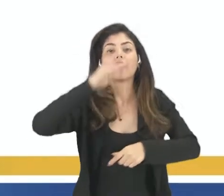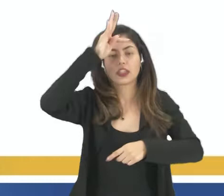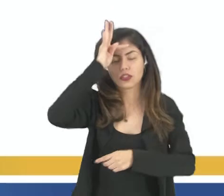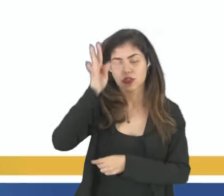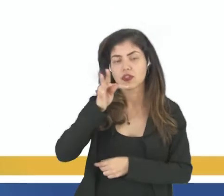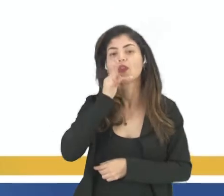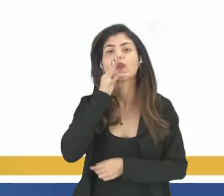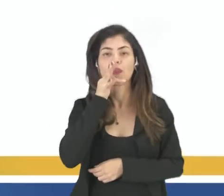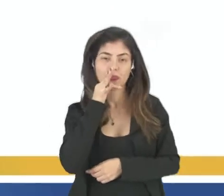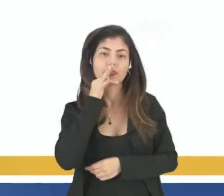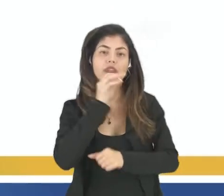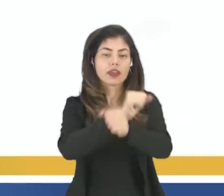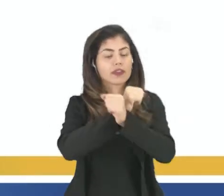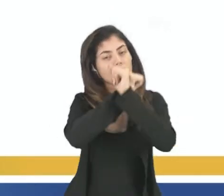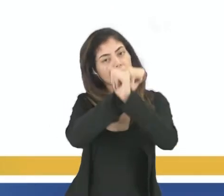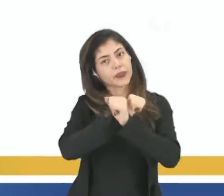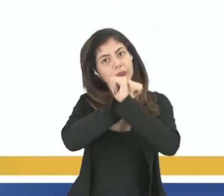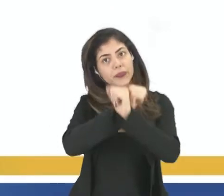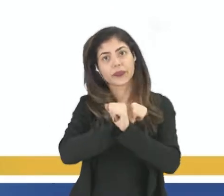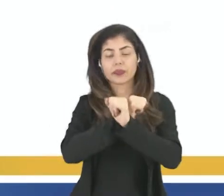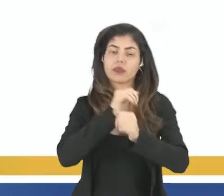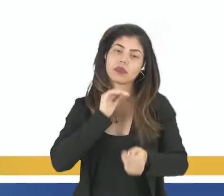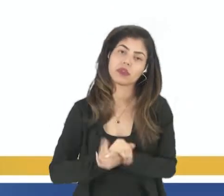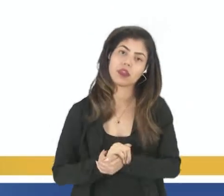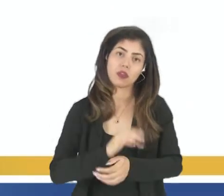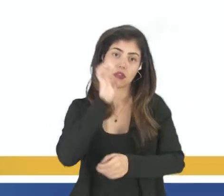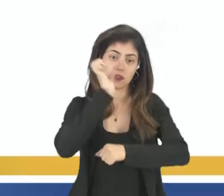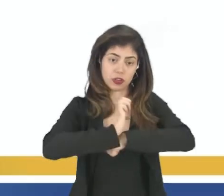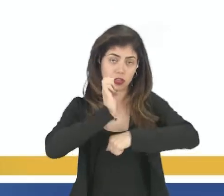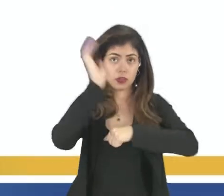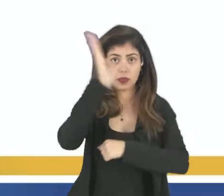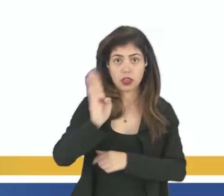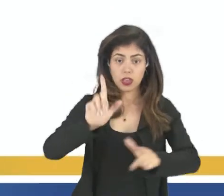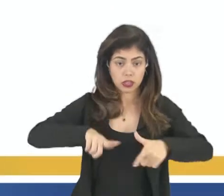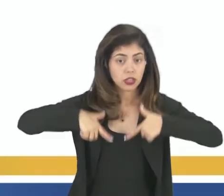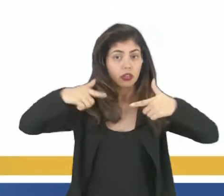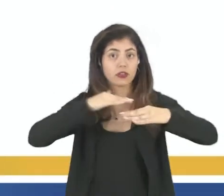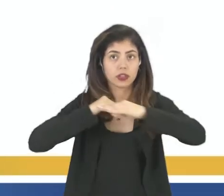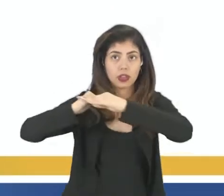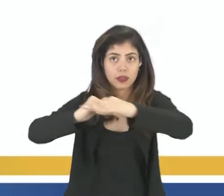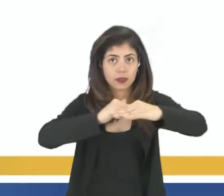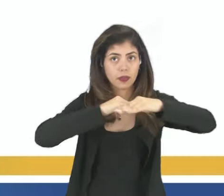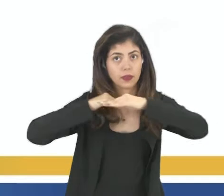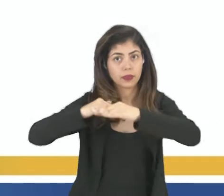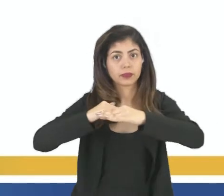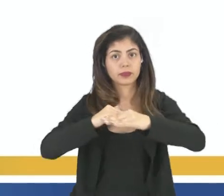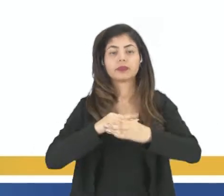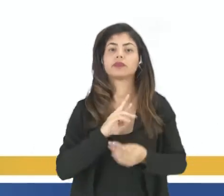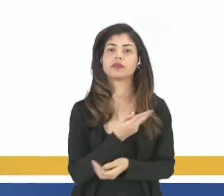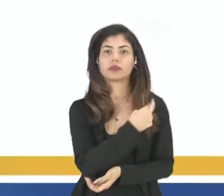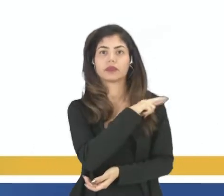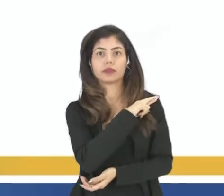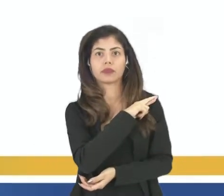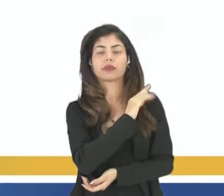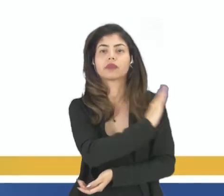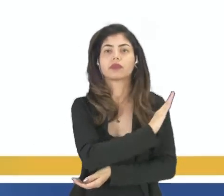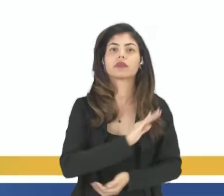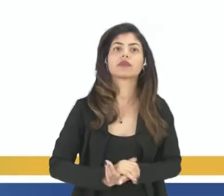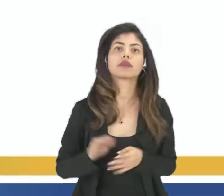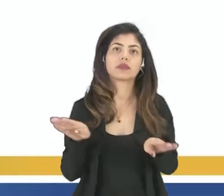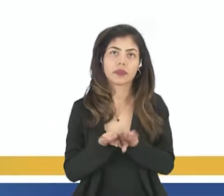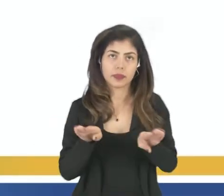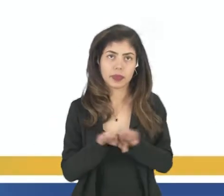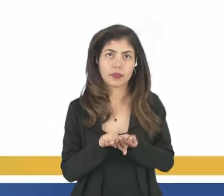tradicionais, remanescentes da escravidão, né, produzida pelo Estado brasileiro, e essa luta por igualdade racial. Os deficientes físicos,